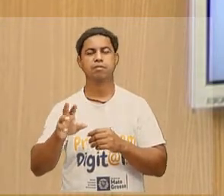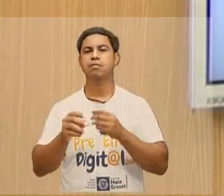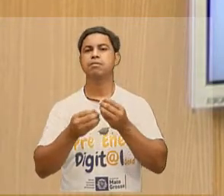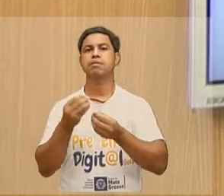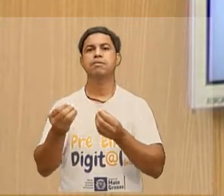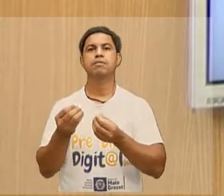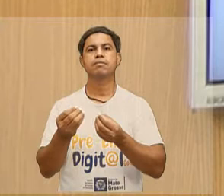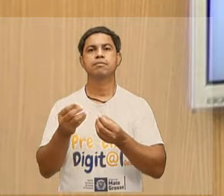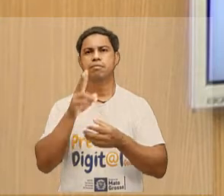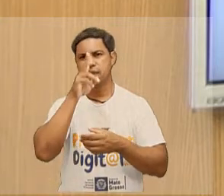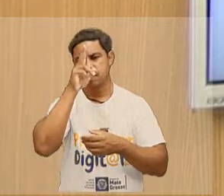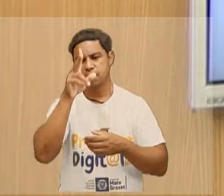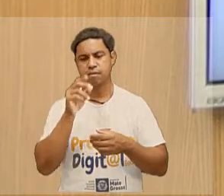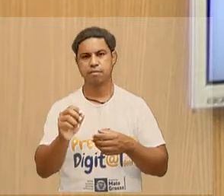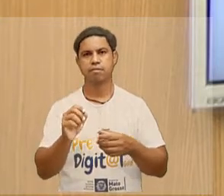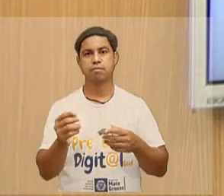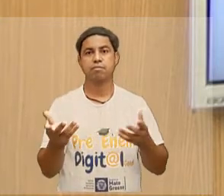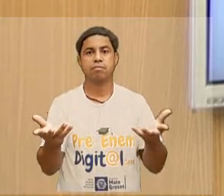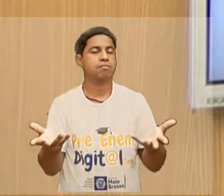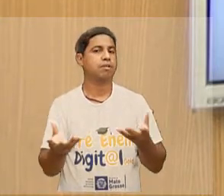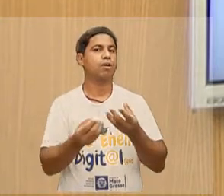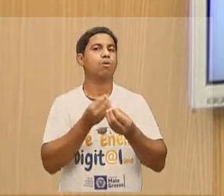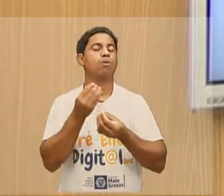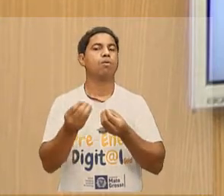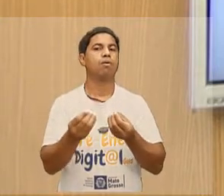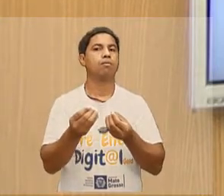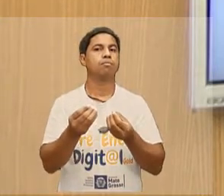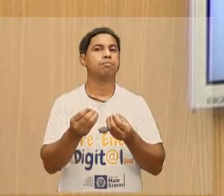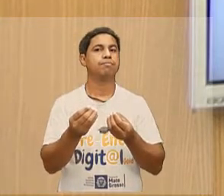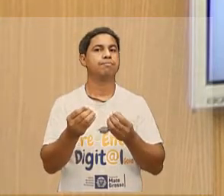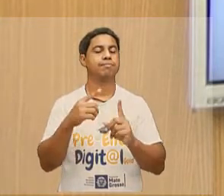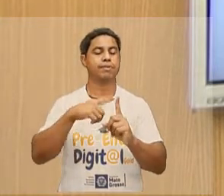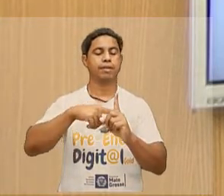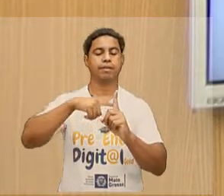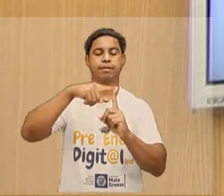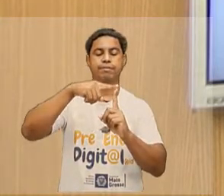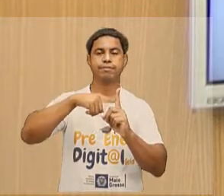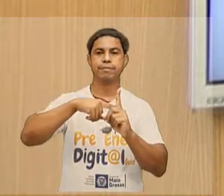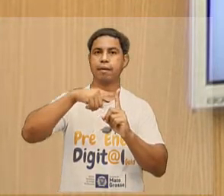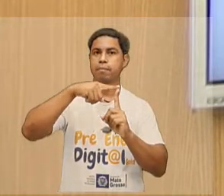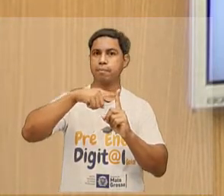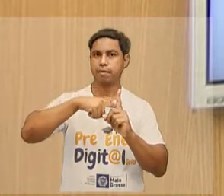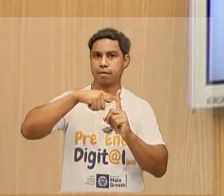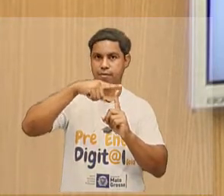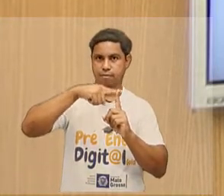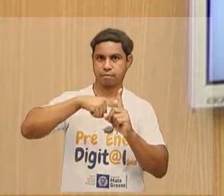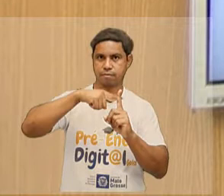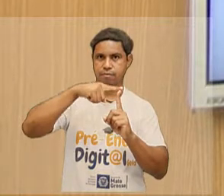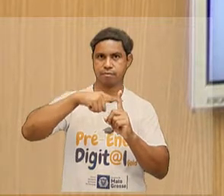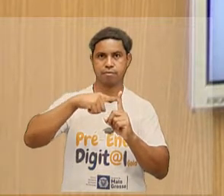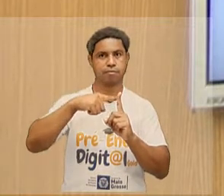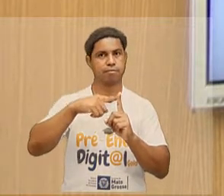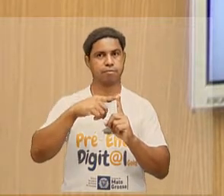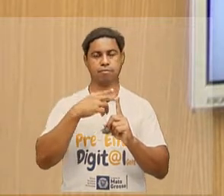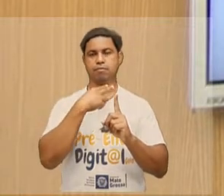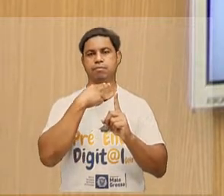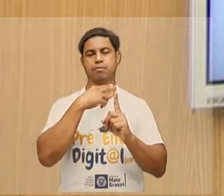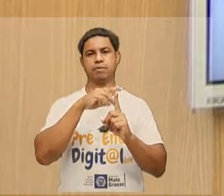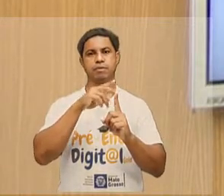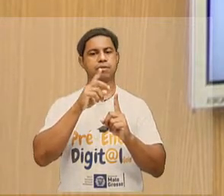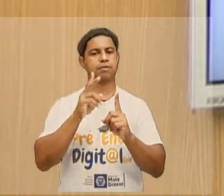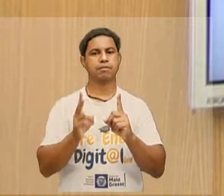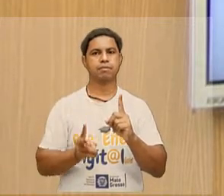A condição fundamental é a temperatura. A temperatura não pode mudar, tem que ser